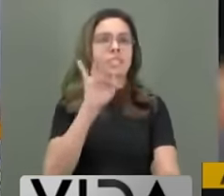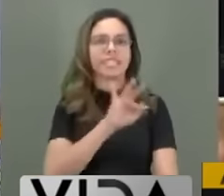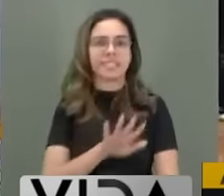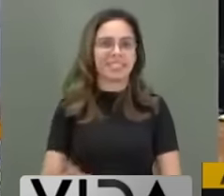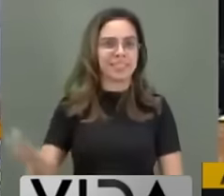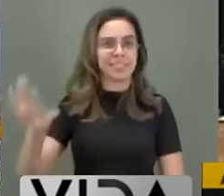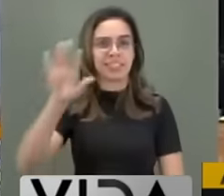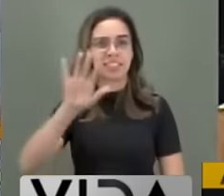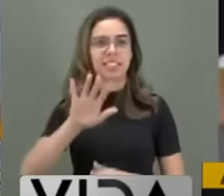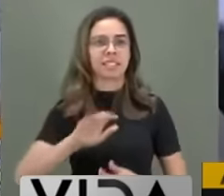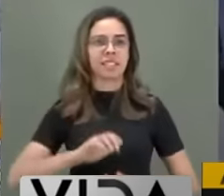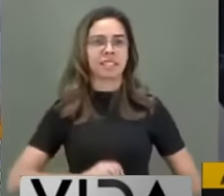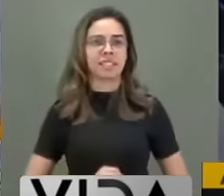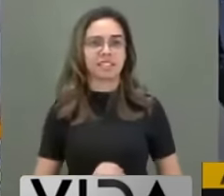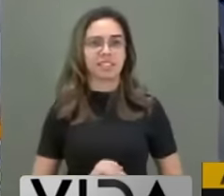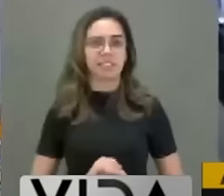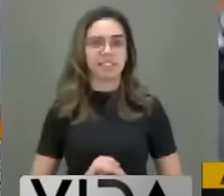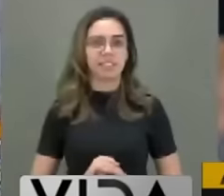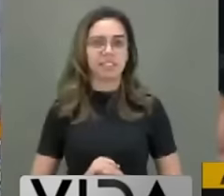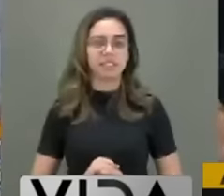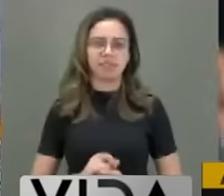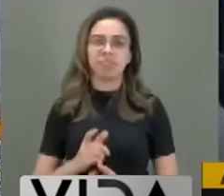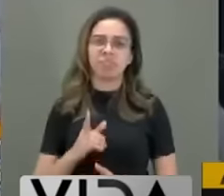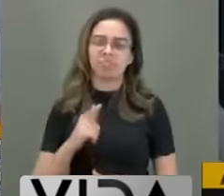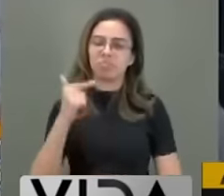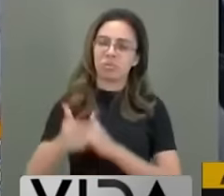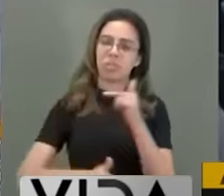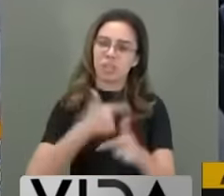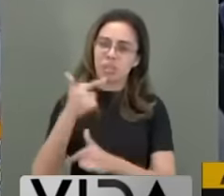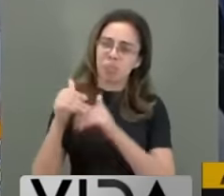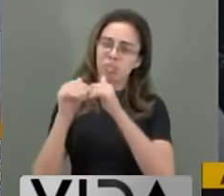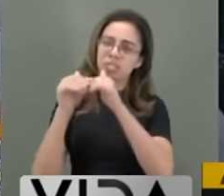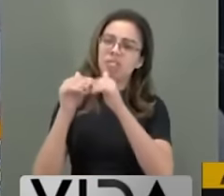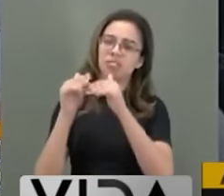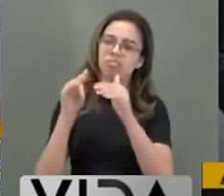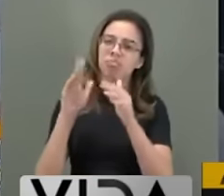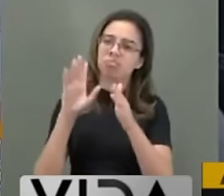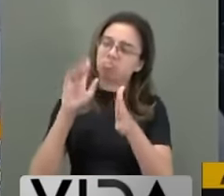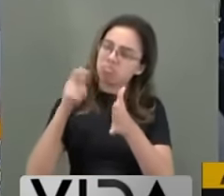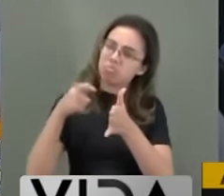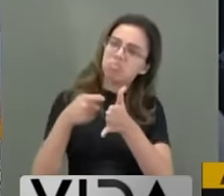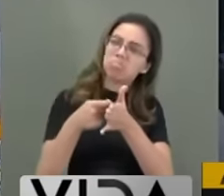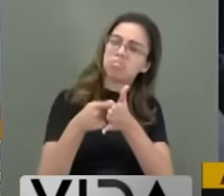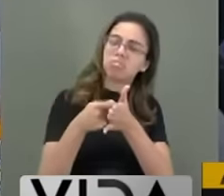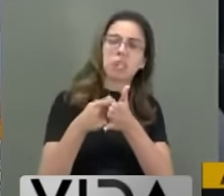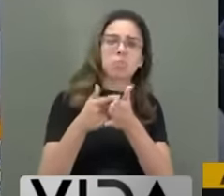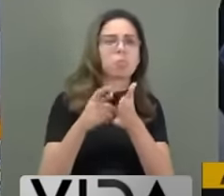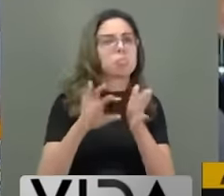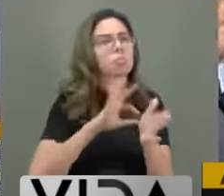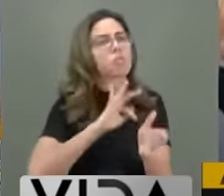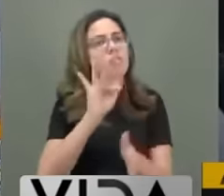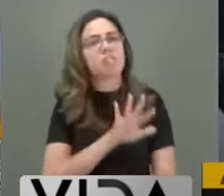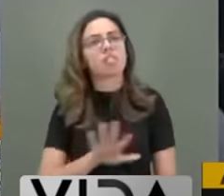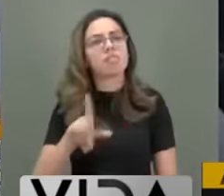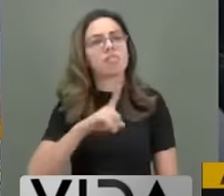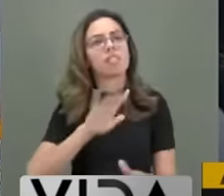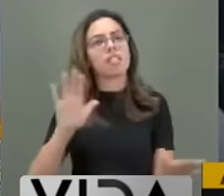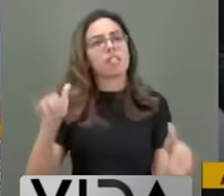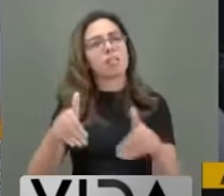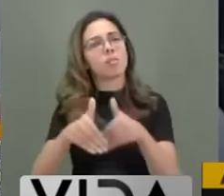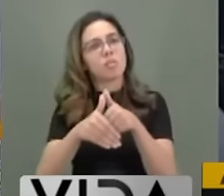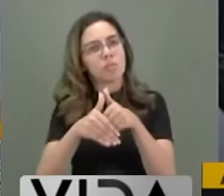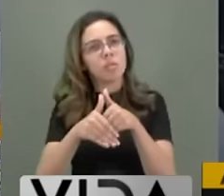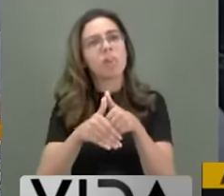ela possa cumprir o seu trabalho, que a Polícia Federal possa ter essa humildade de pedir desculpa a um país